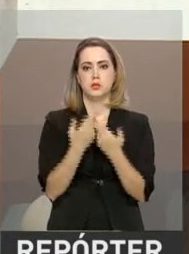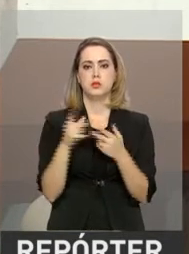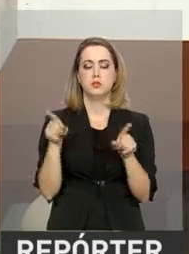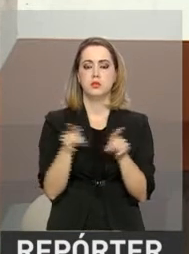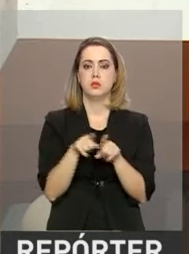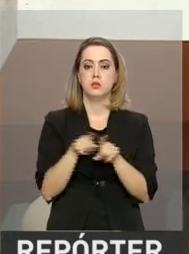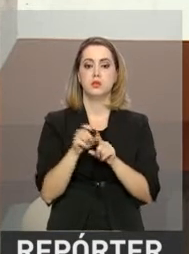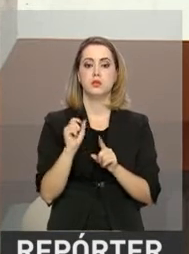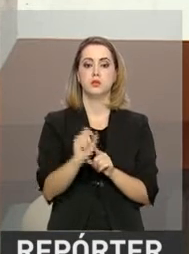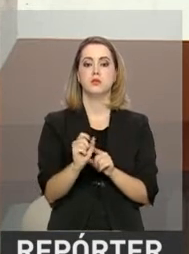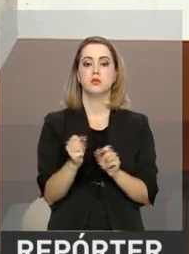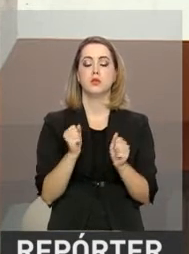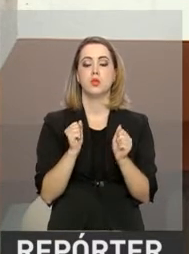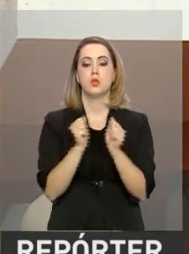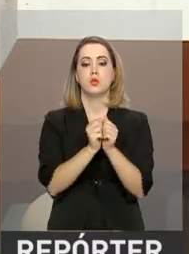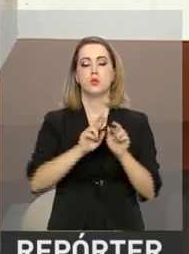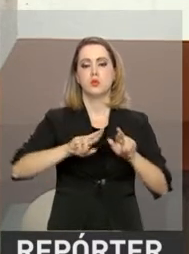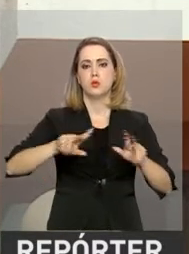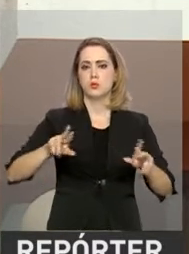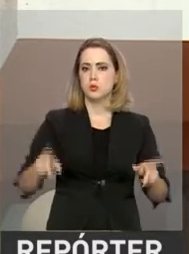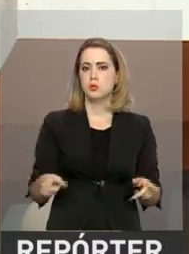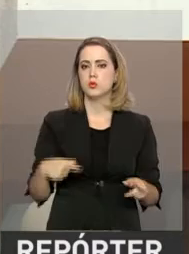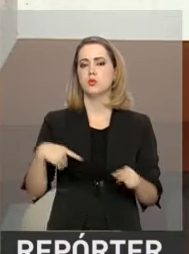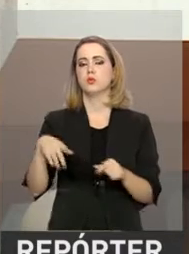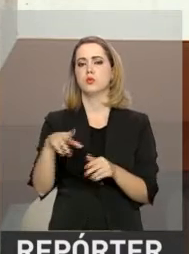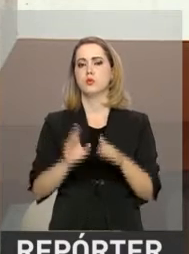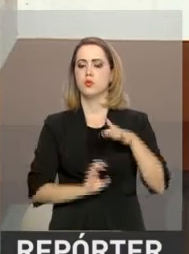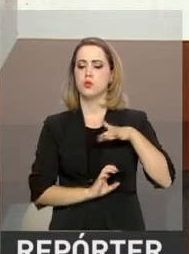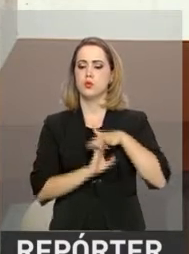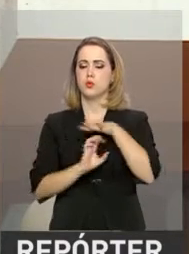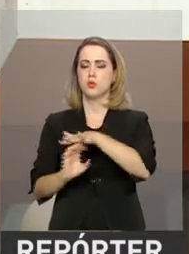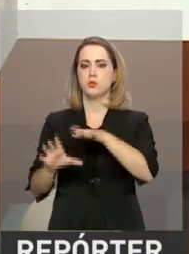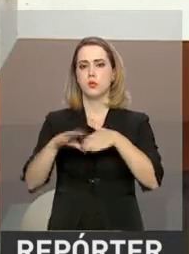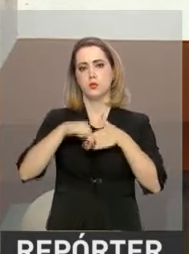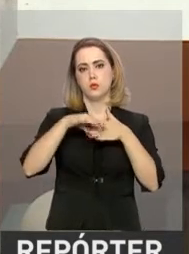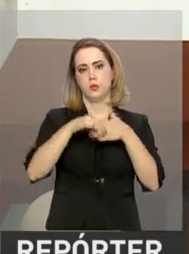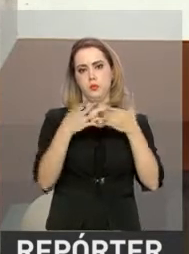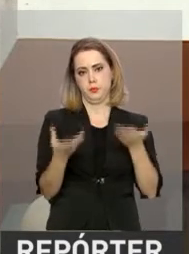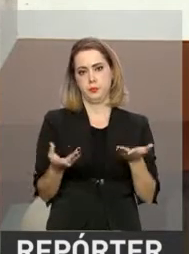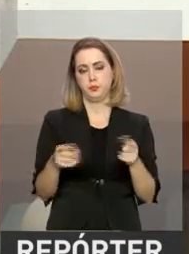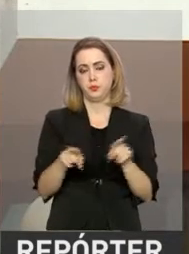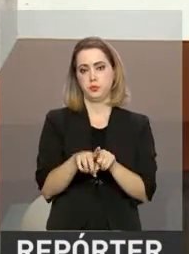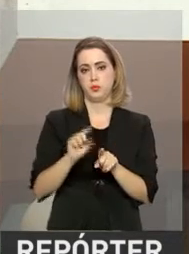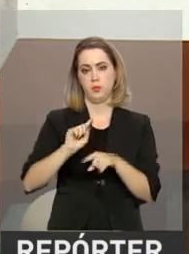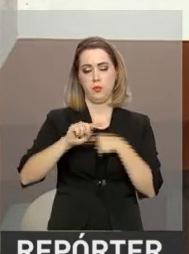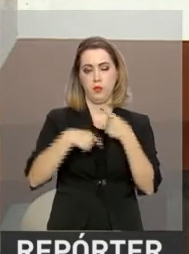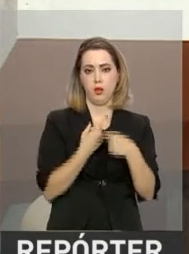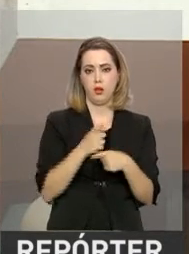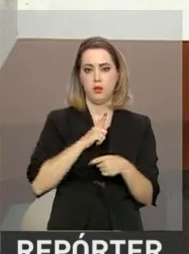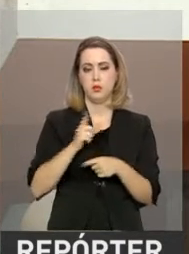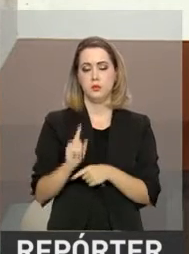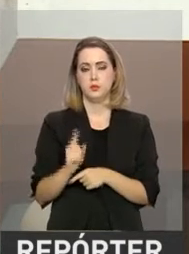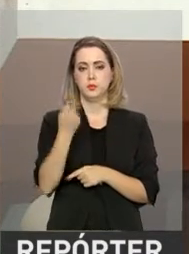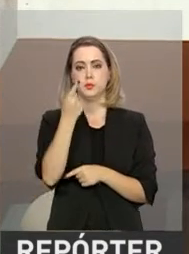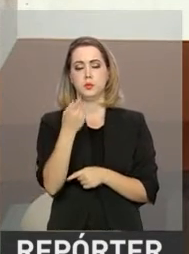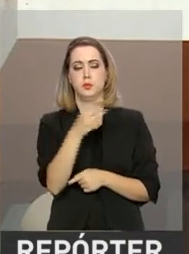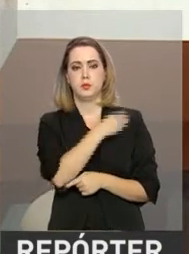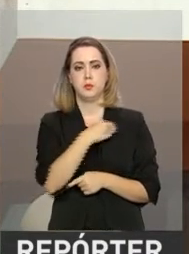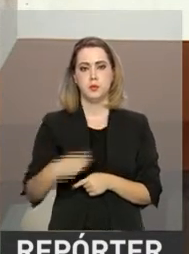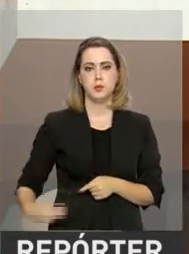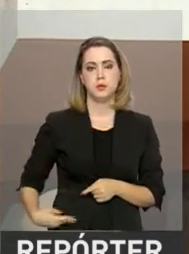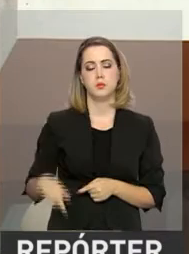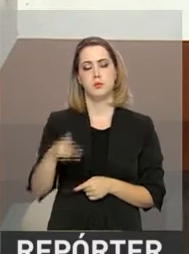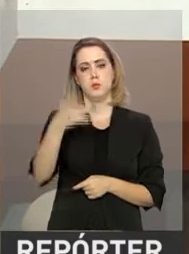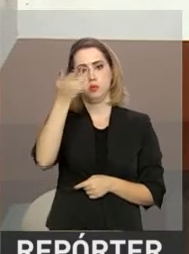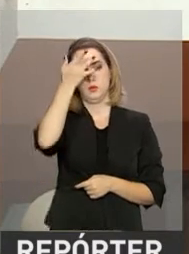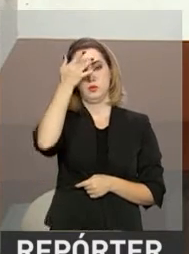reuniões com países do Sudeste Asiático. Ao longo da segunda-feira, ele tem um encontro bilateral com o primeiro-ministro da Índia, Narendra